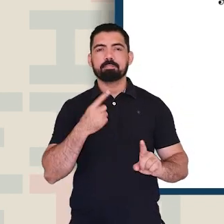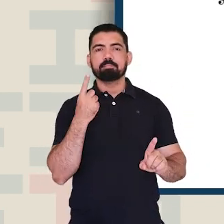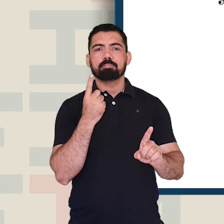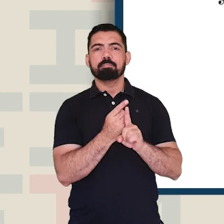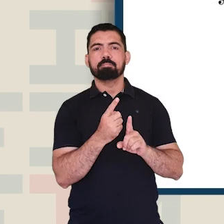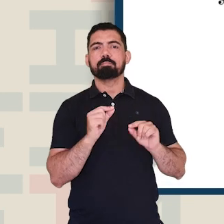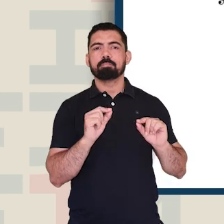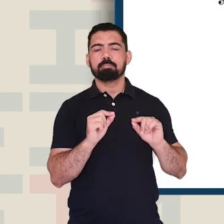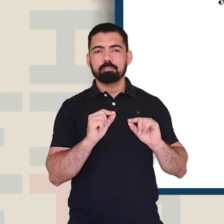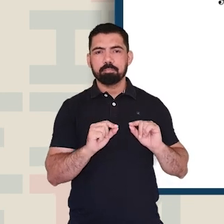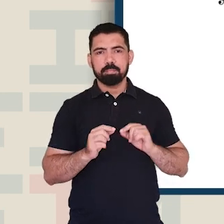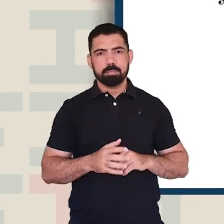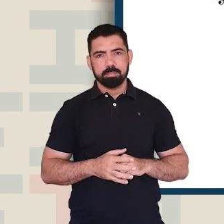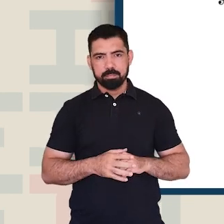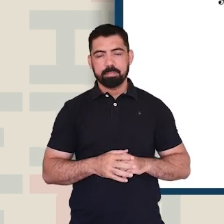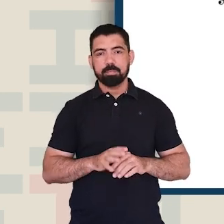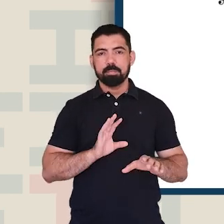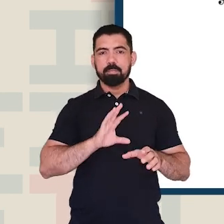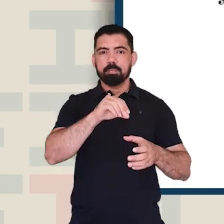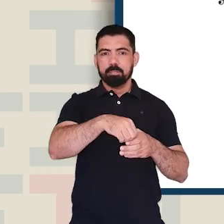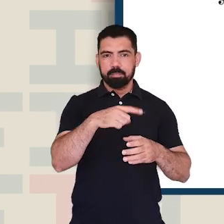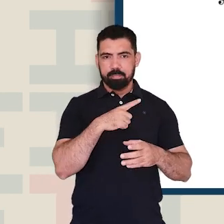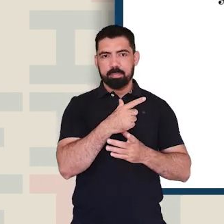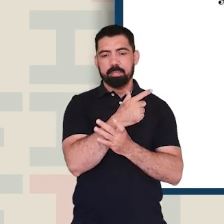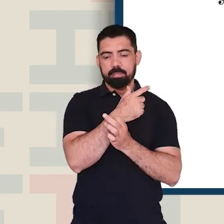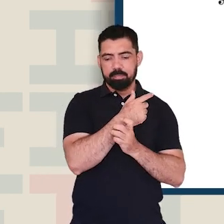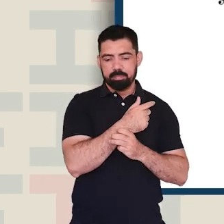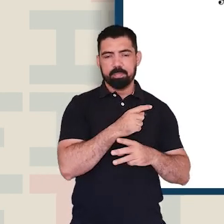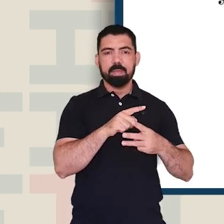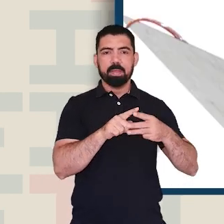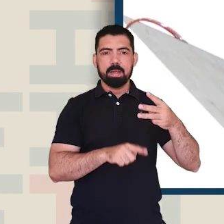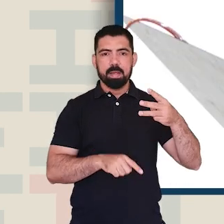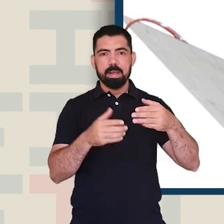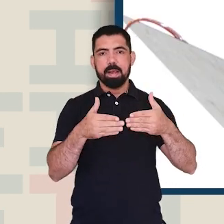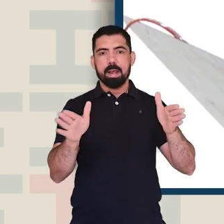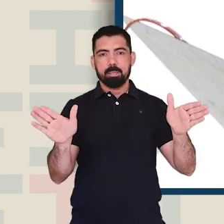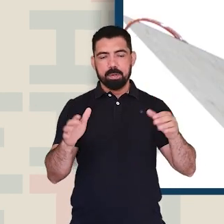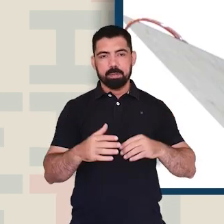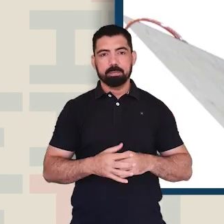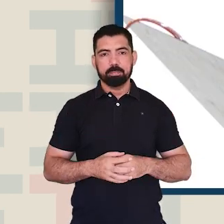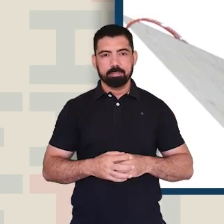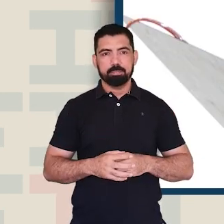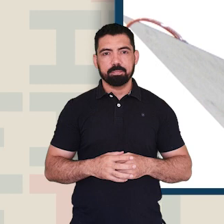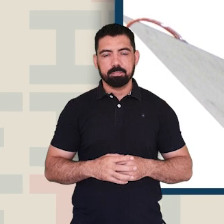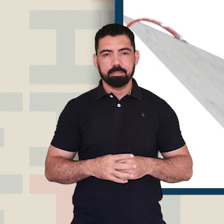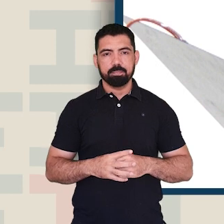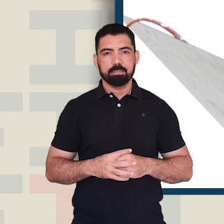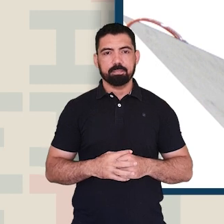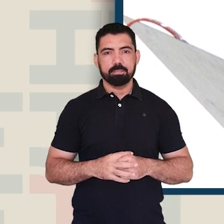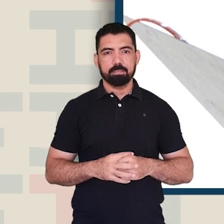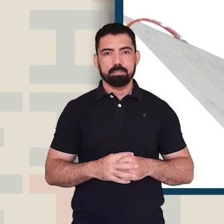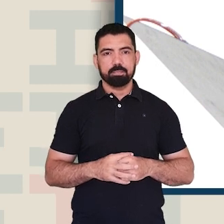achei ao mesmo jeito, aí entra aquelas tríades abertas,